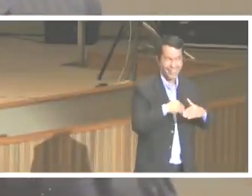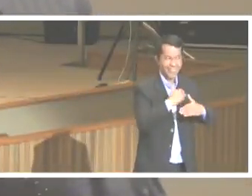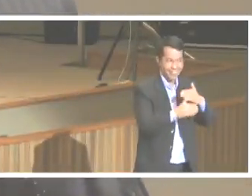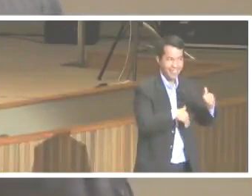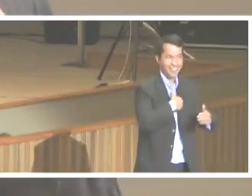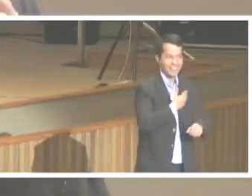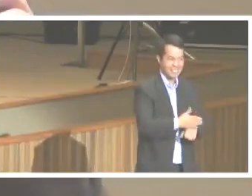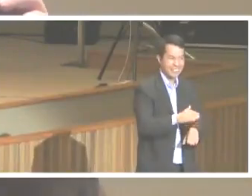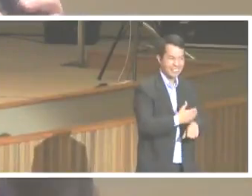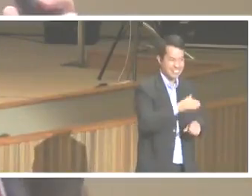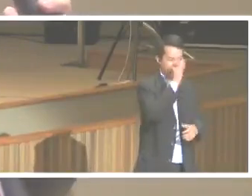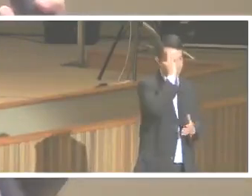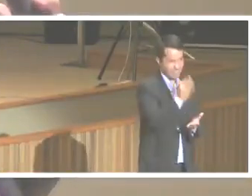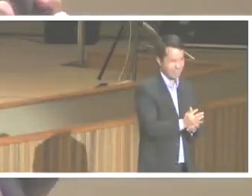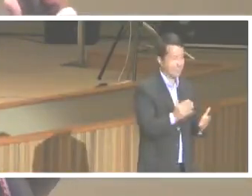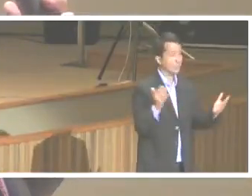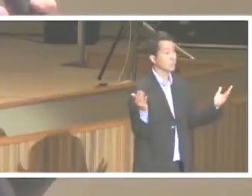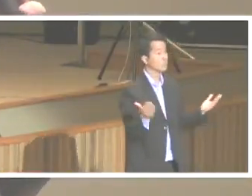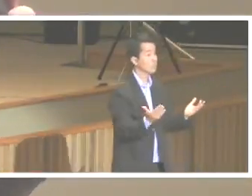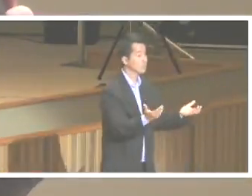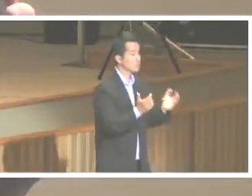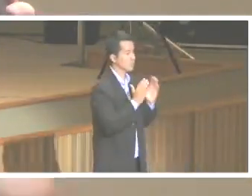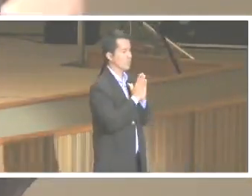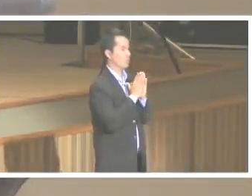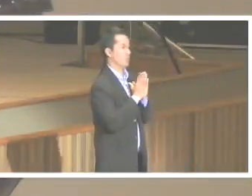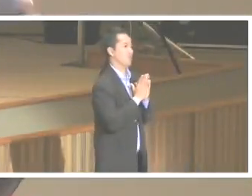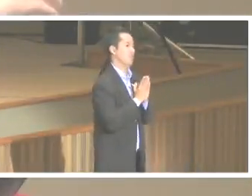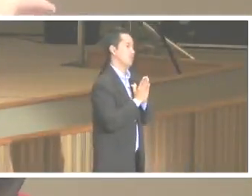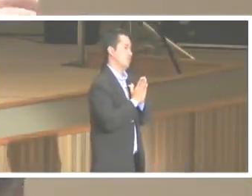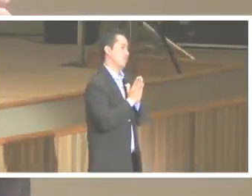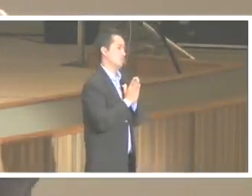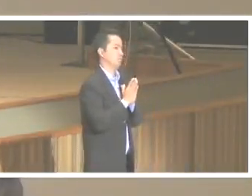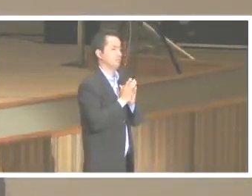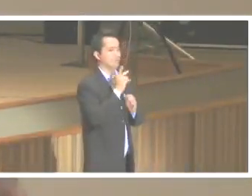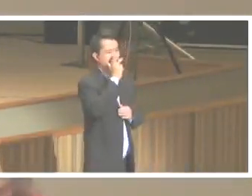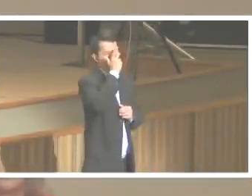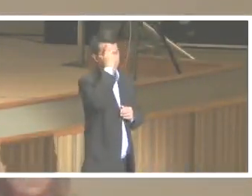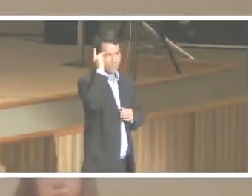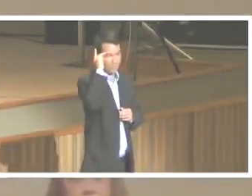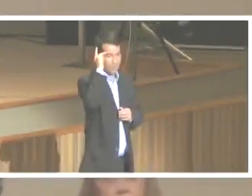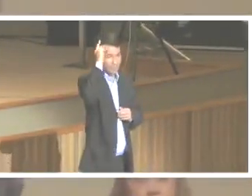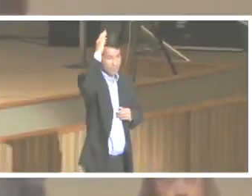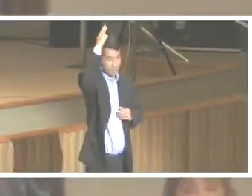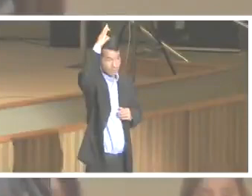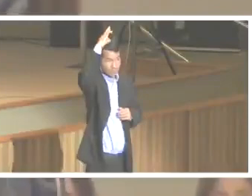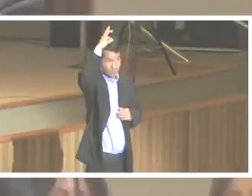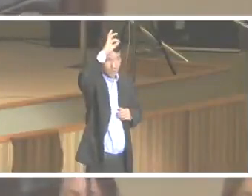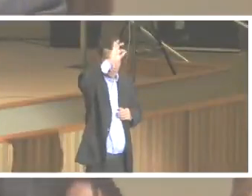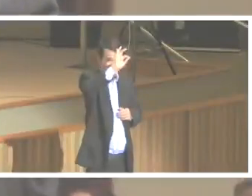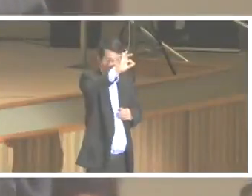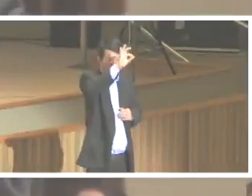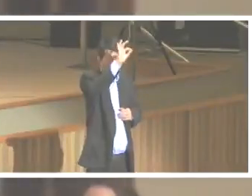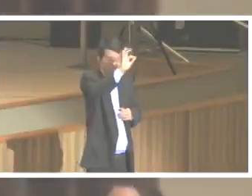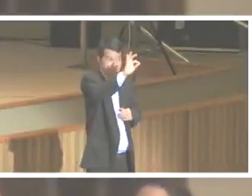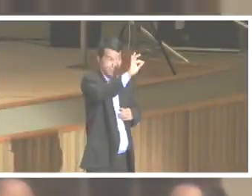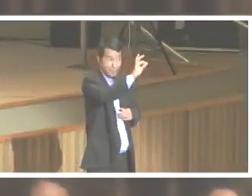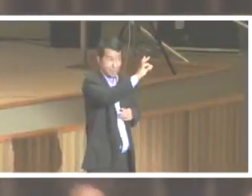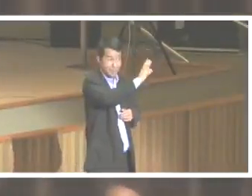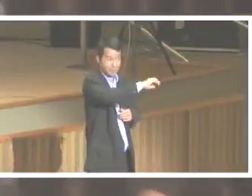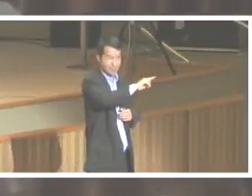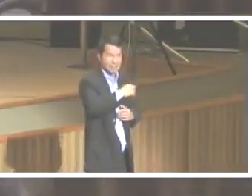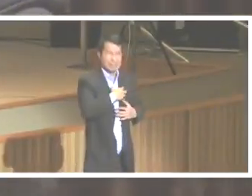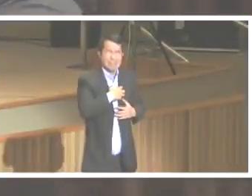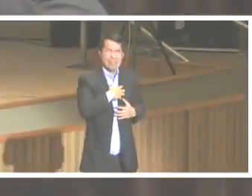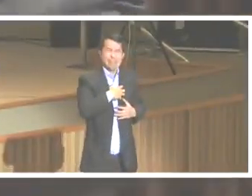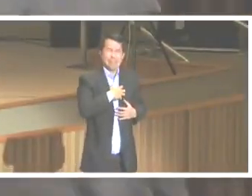nessa noite eu queria morar com pessoas aqui o espírito santo está falando talvez hoje o espírito santo dizendo pra você